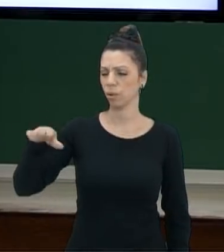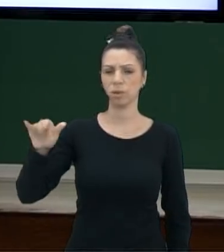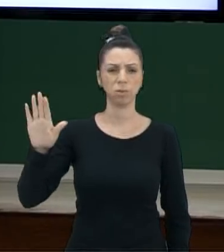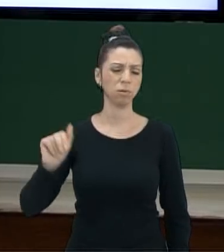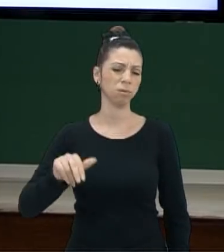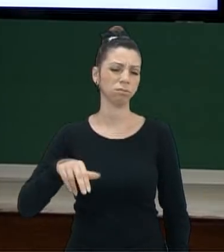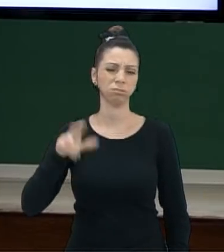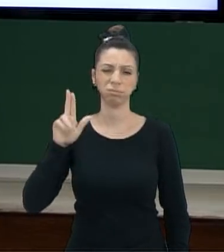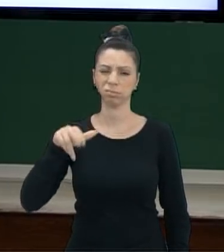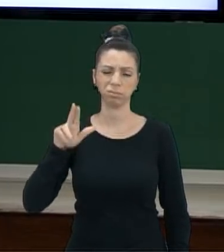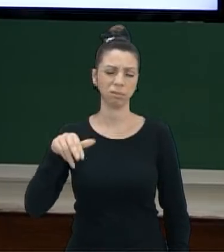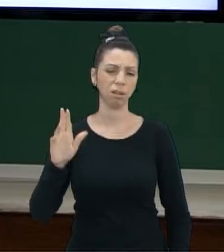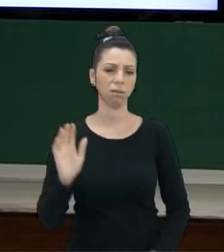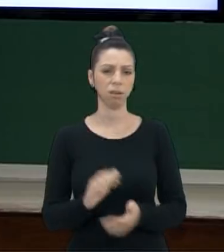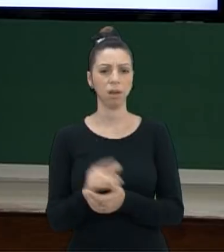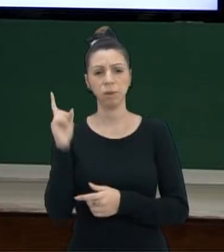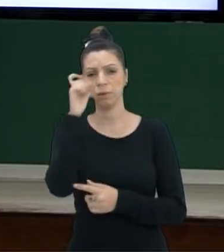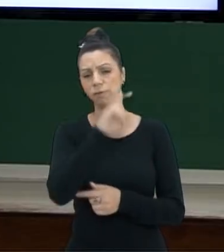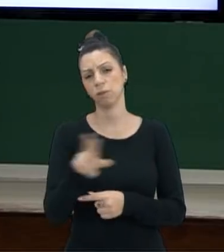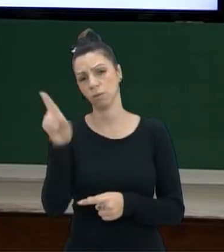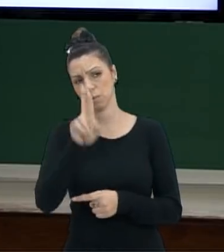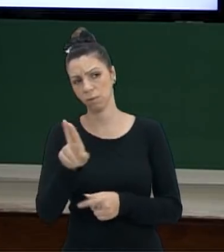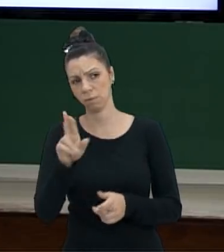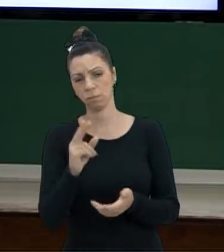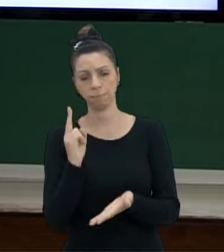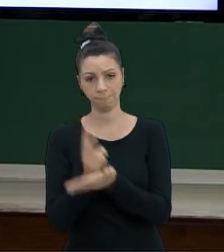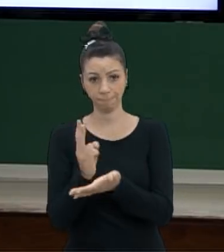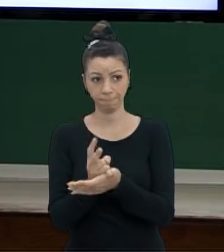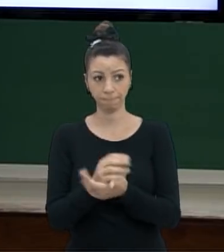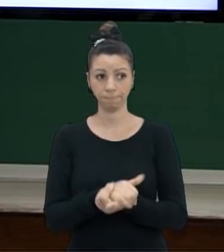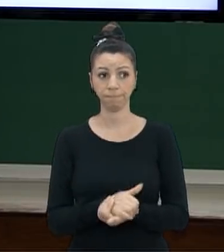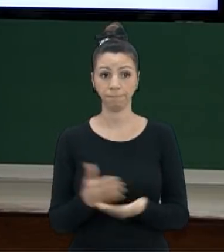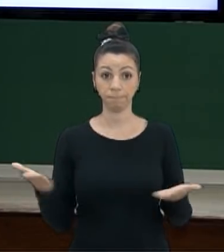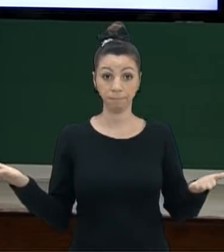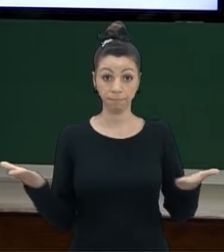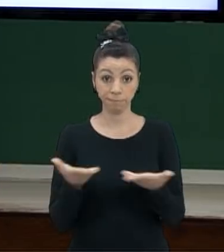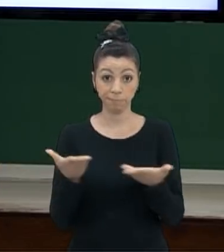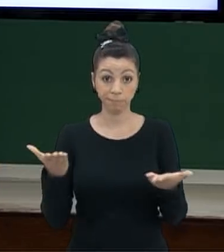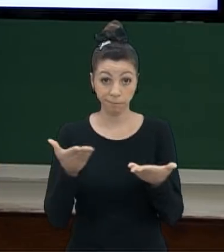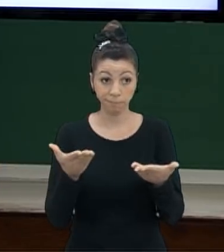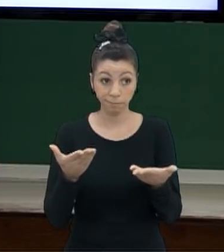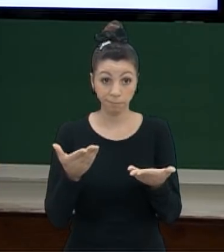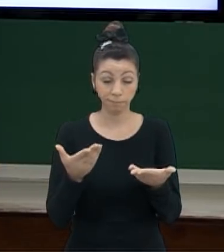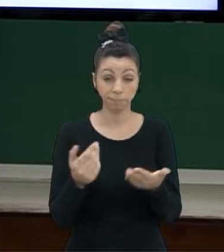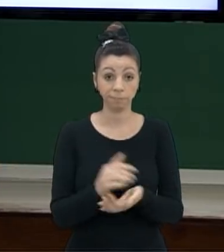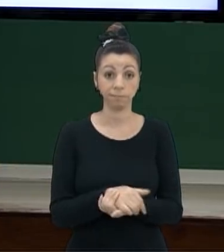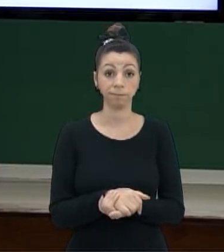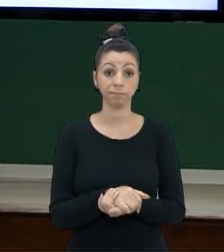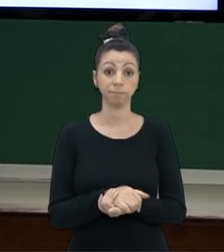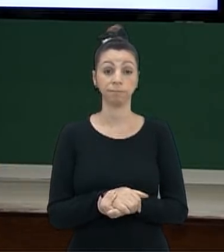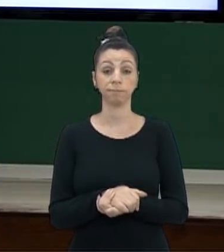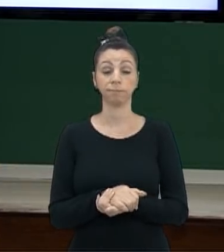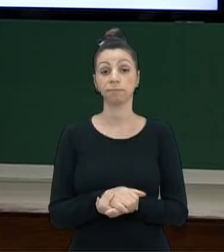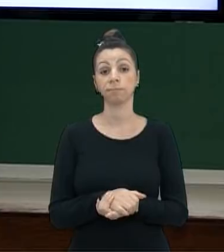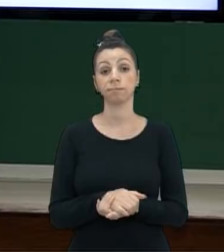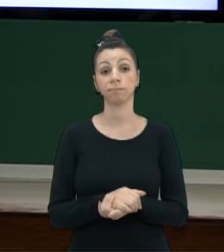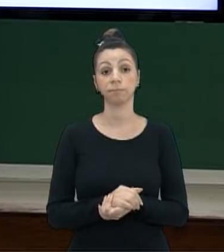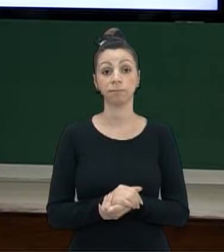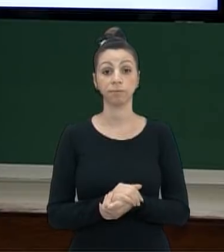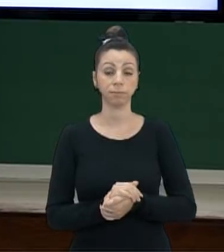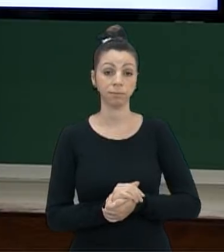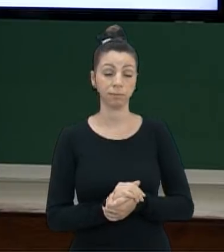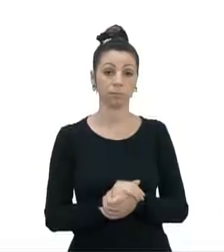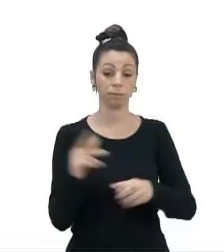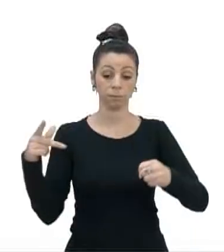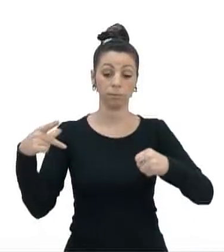utilizados. Tudo bem? Vamos continuar? Agora, vocês vão identificar